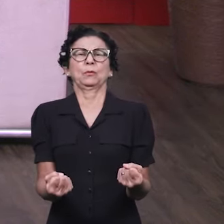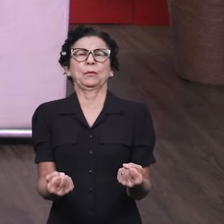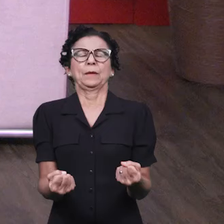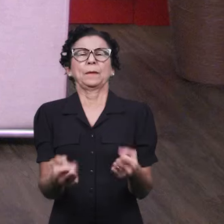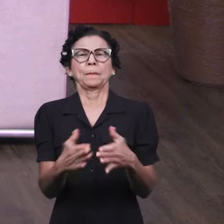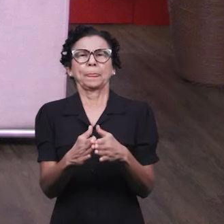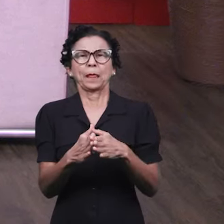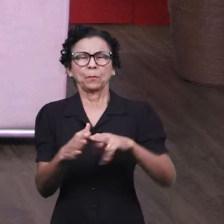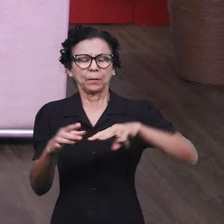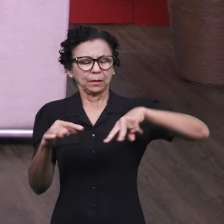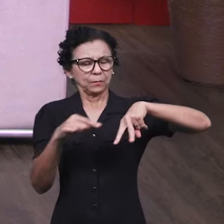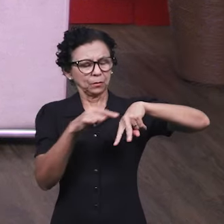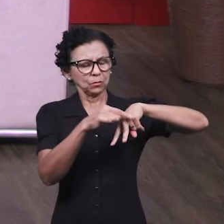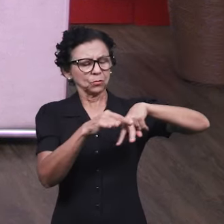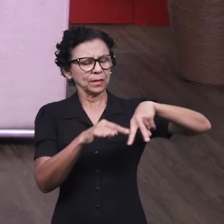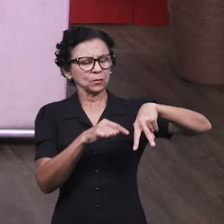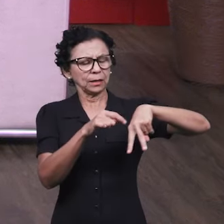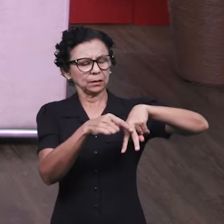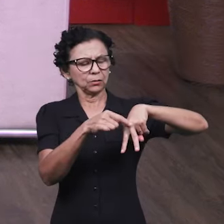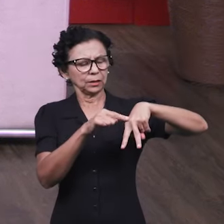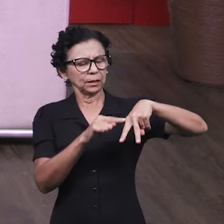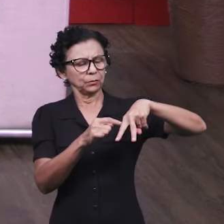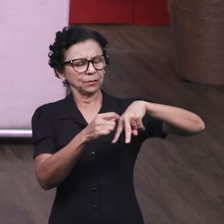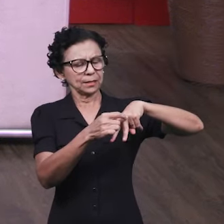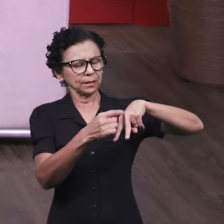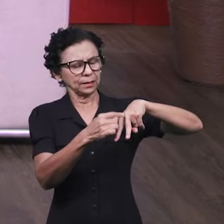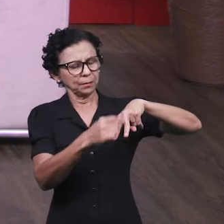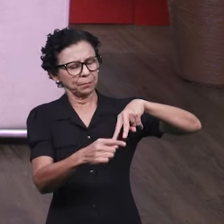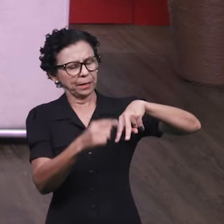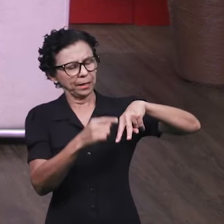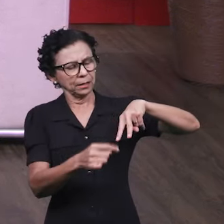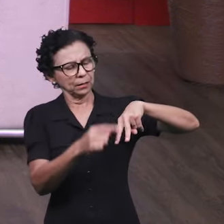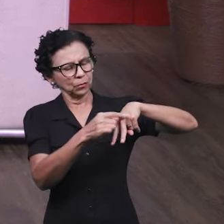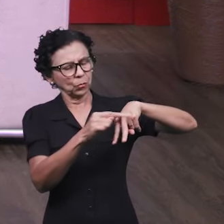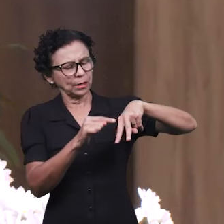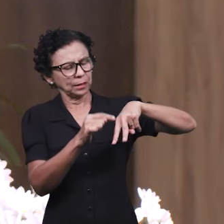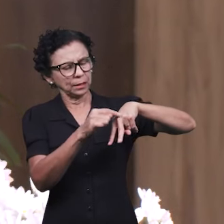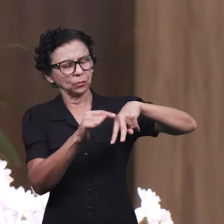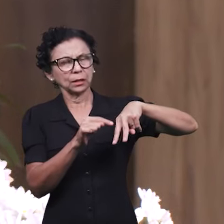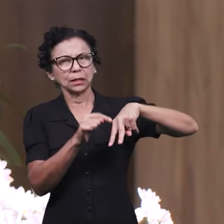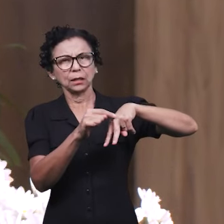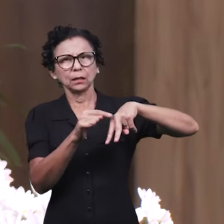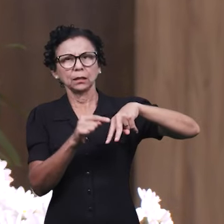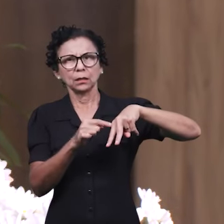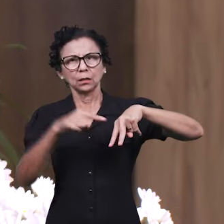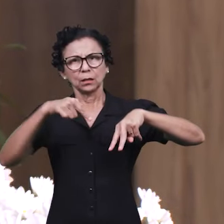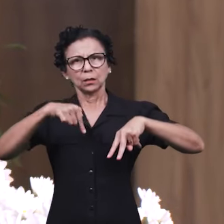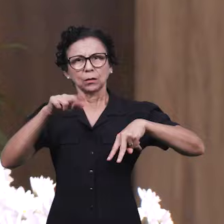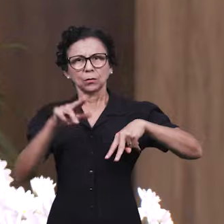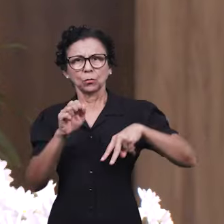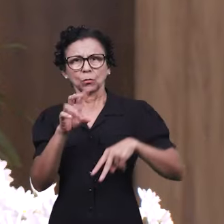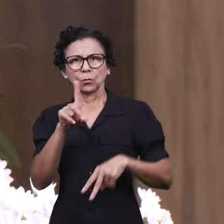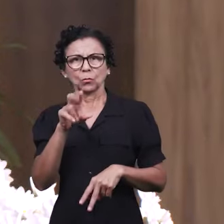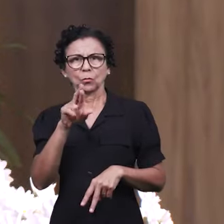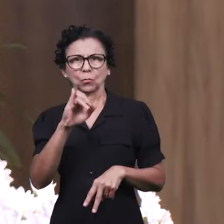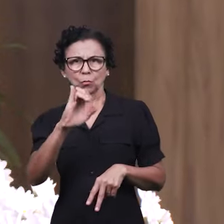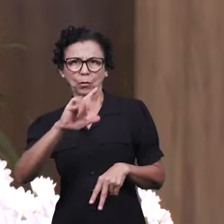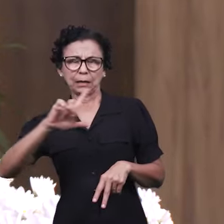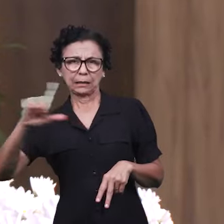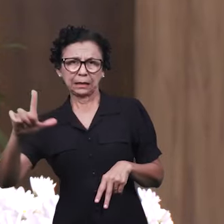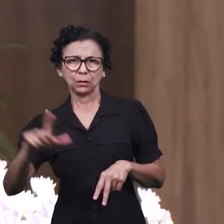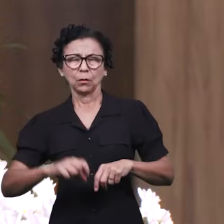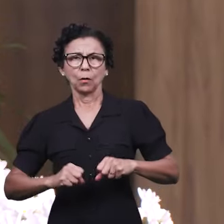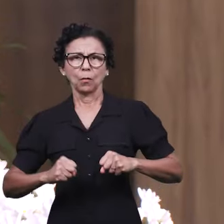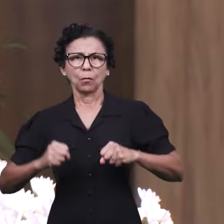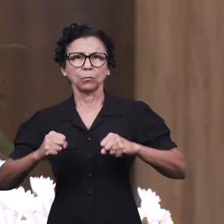quadris também é comum pode acometer essas mulheres com lipedema Micaela e além de todos esses sintomas tem algo que é